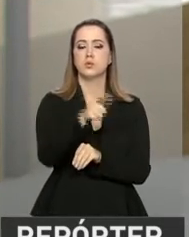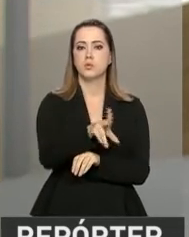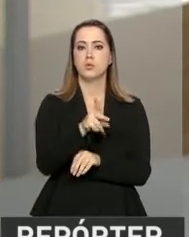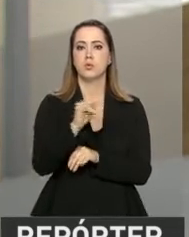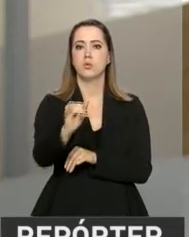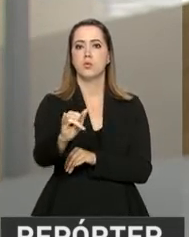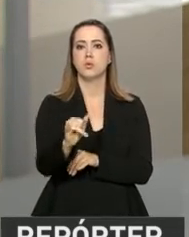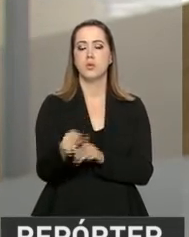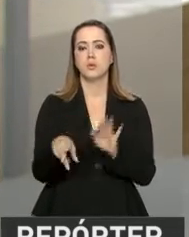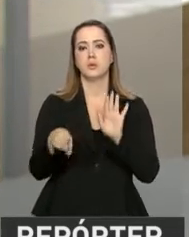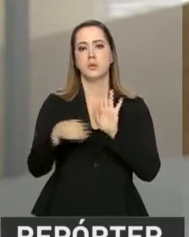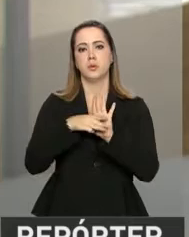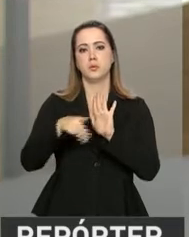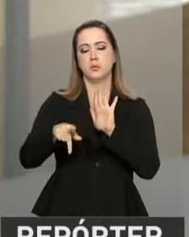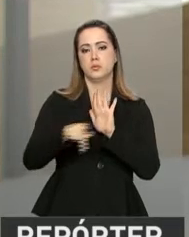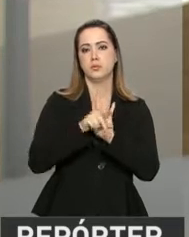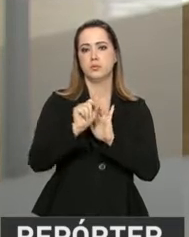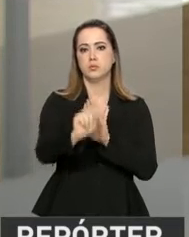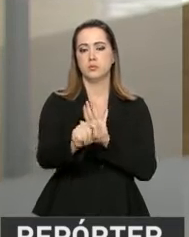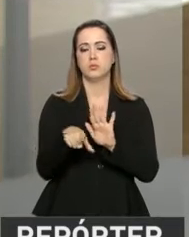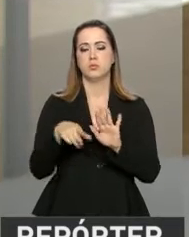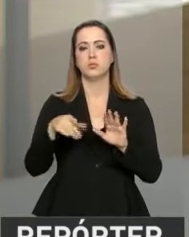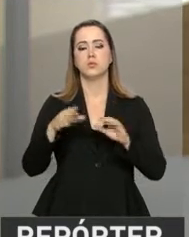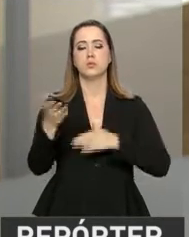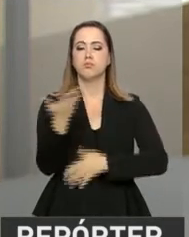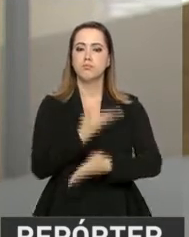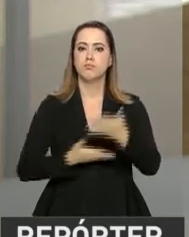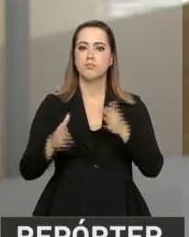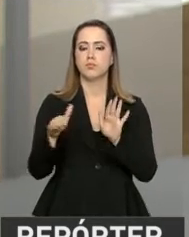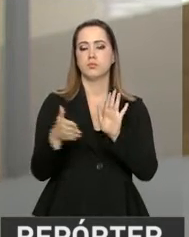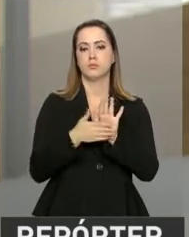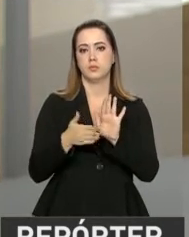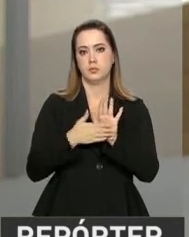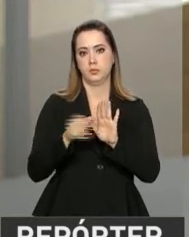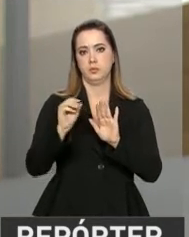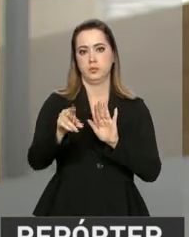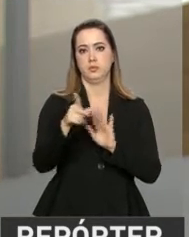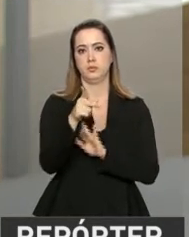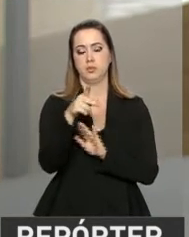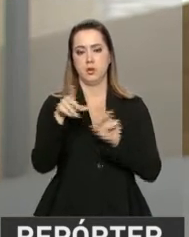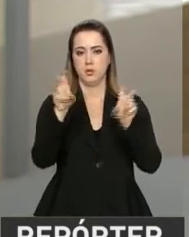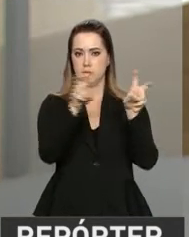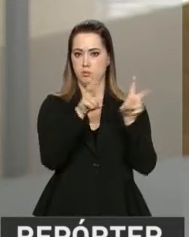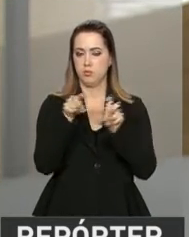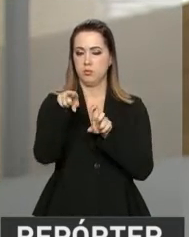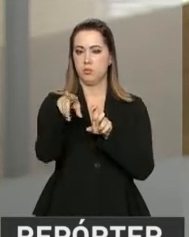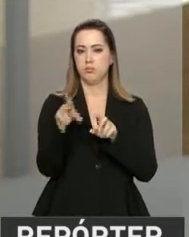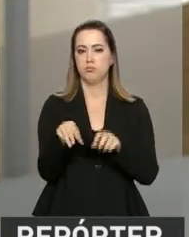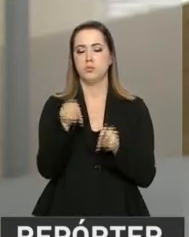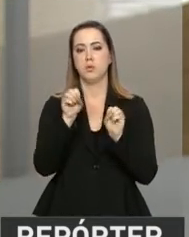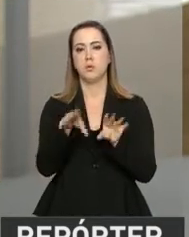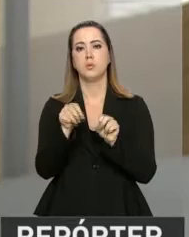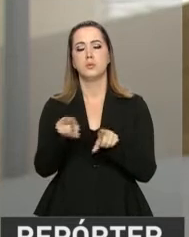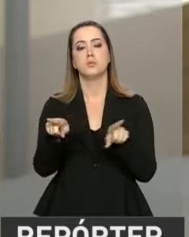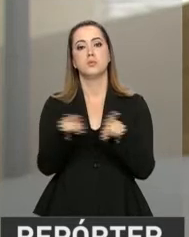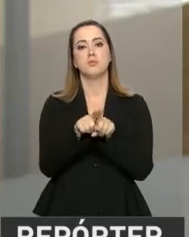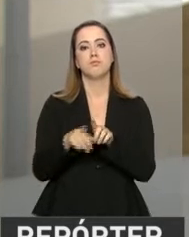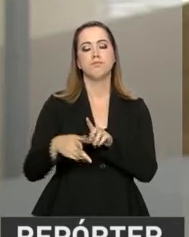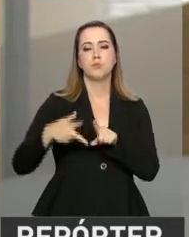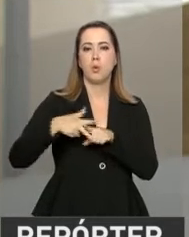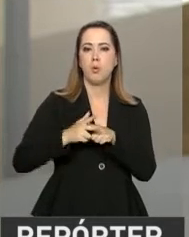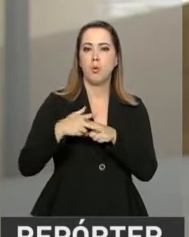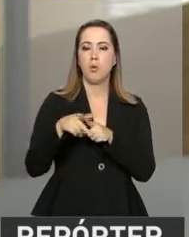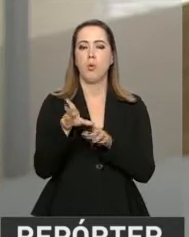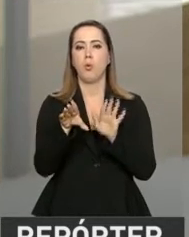dias uma Medida Provisória para o Congresso Nacional tratando do tema a proposta do governo para o ensino médio envolve a